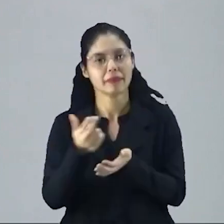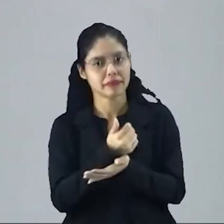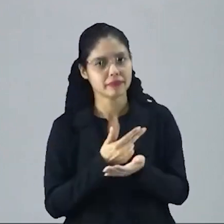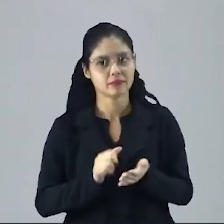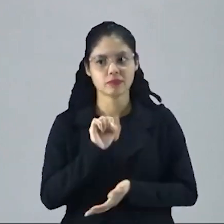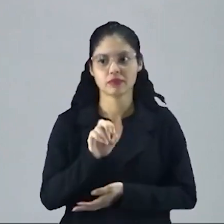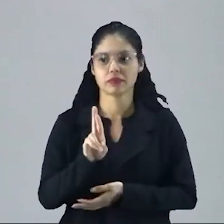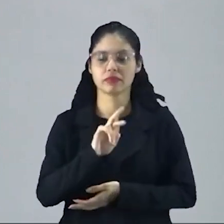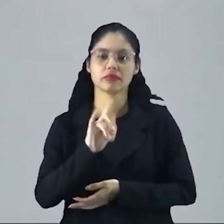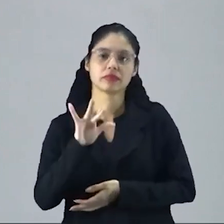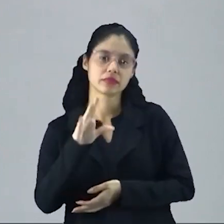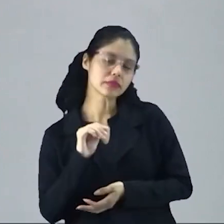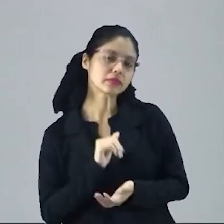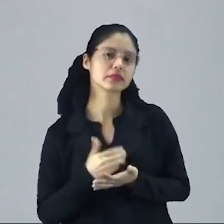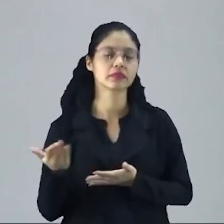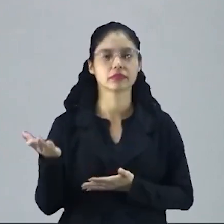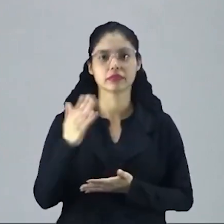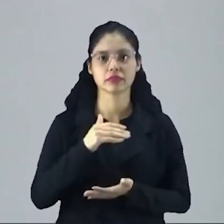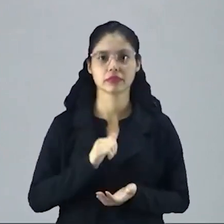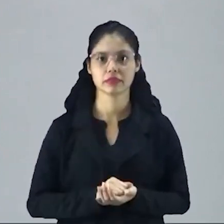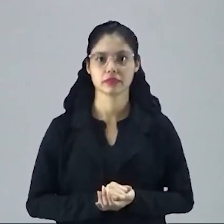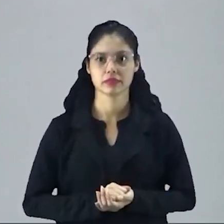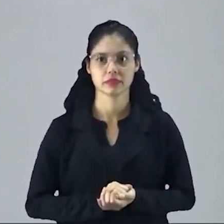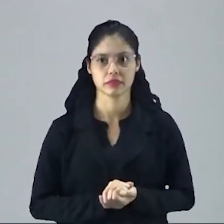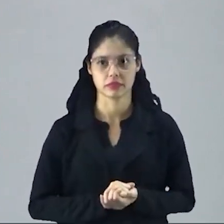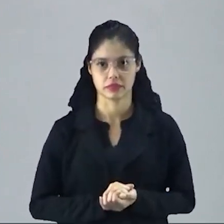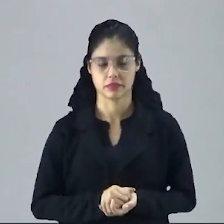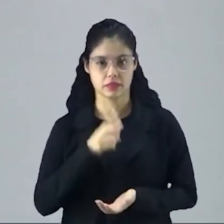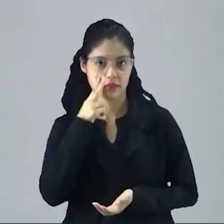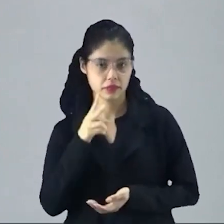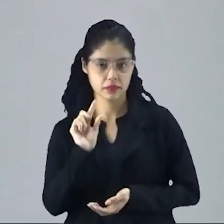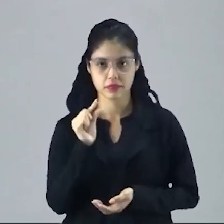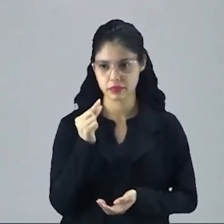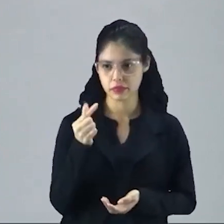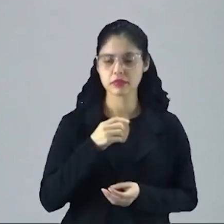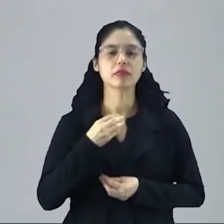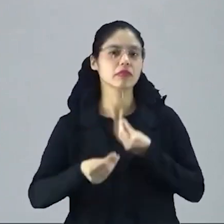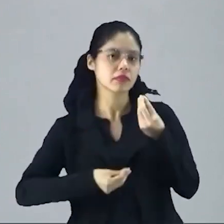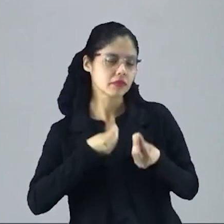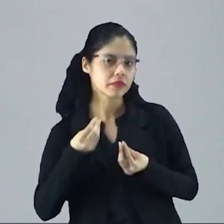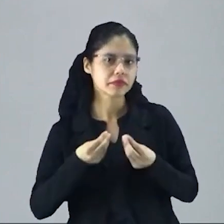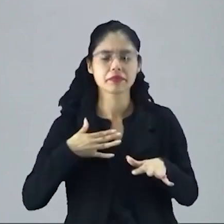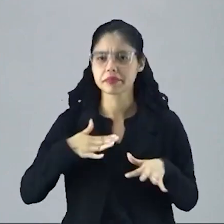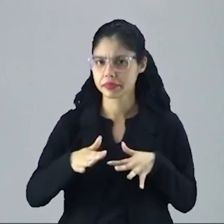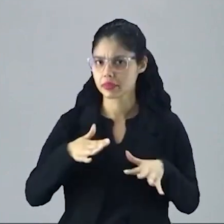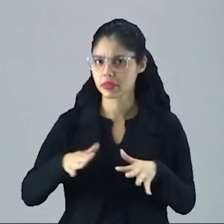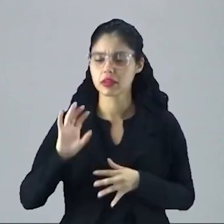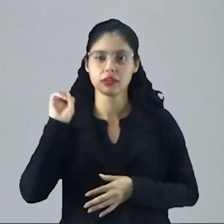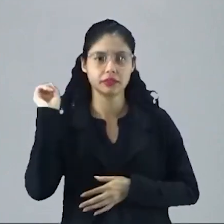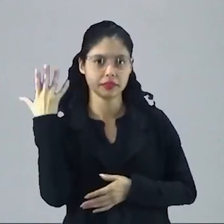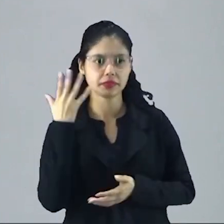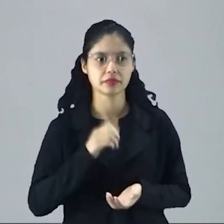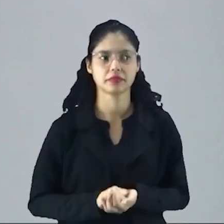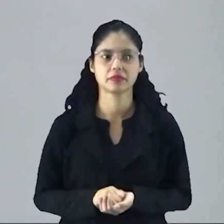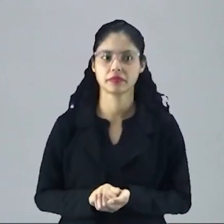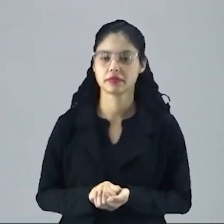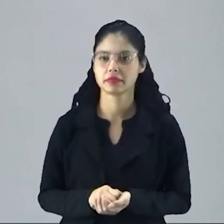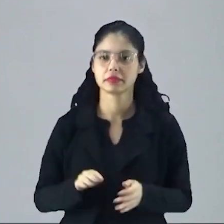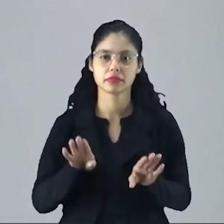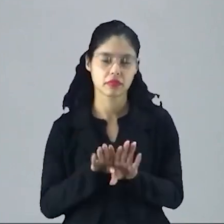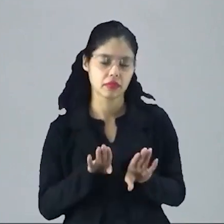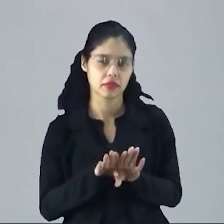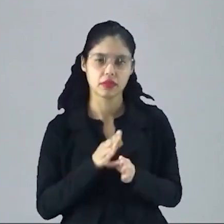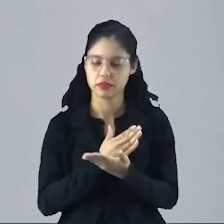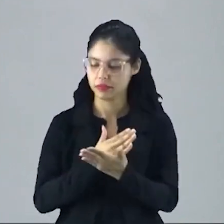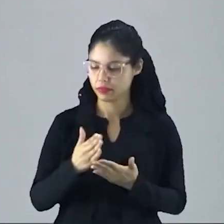do surrealismo. Então, vamos lá para o nosso slide para a gente ver um pouquinho como esse movimento aconteceu nessa